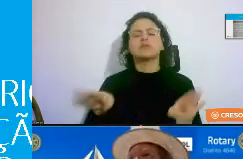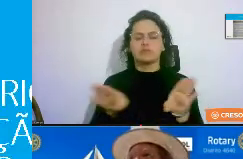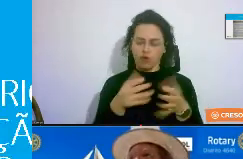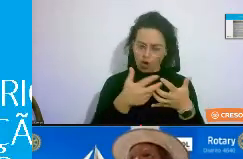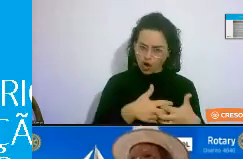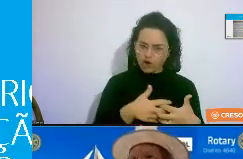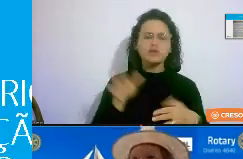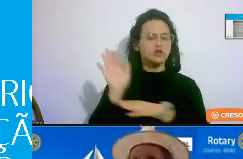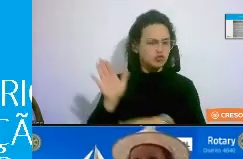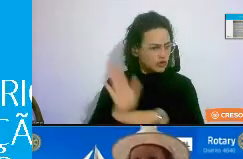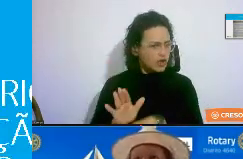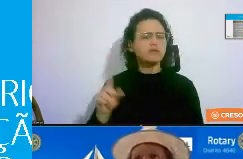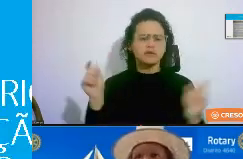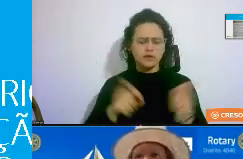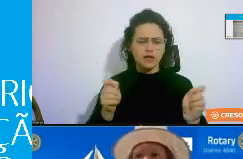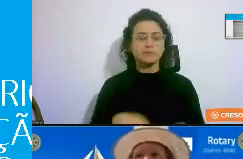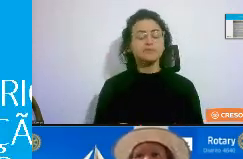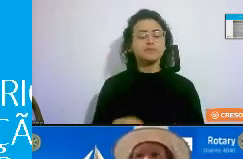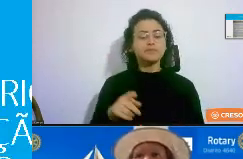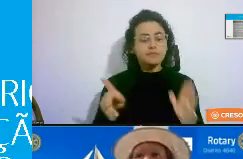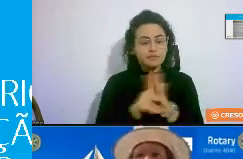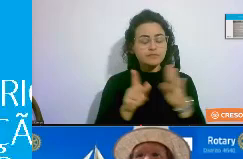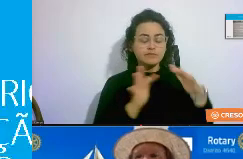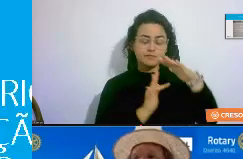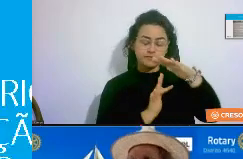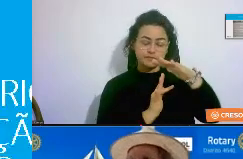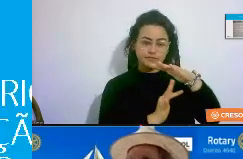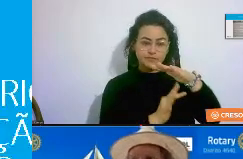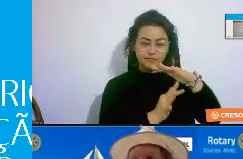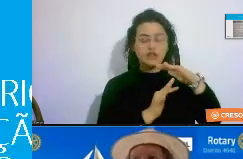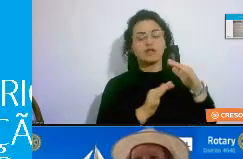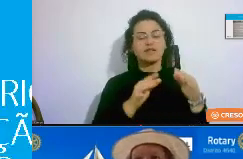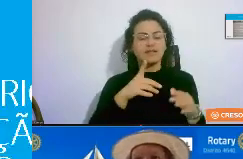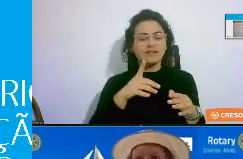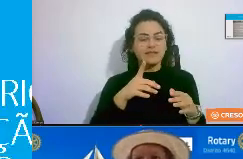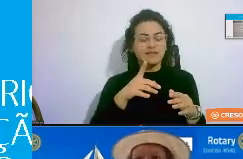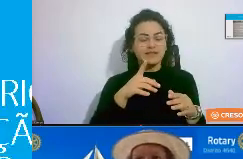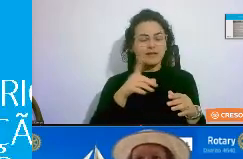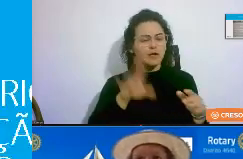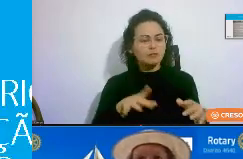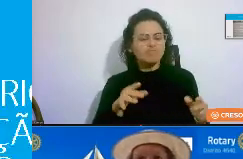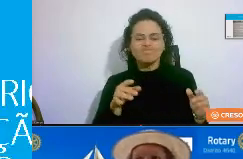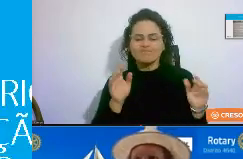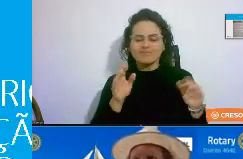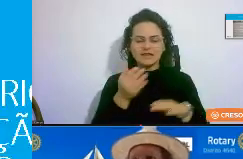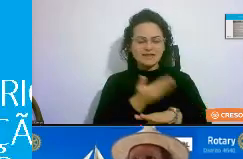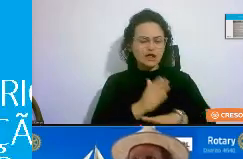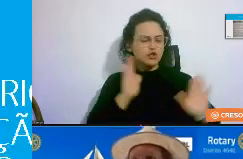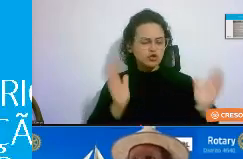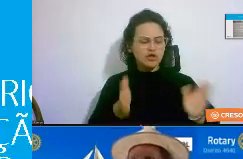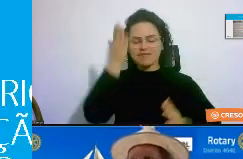preparada para fazer grandes doações, para deixar muita gente feliz e